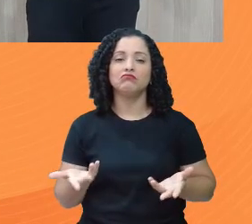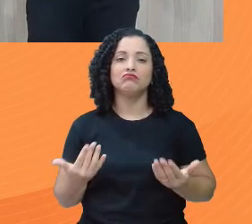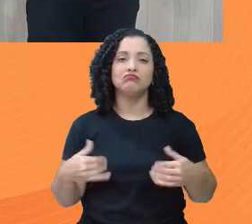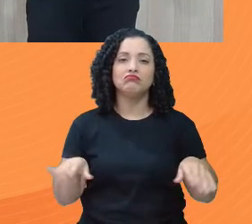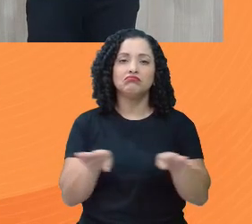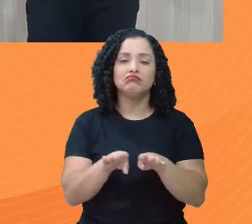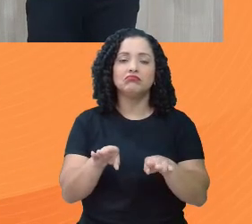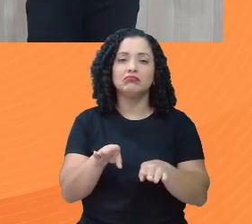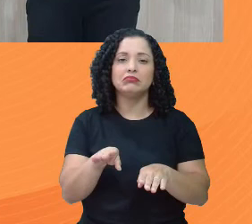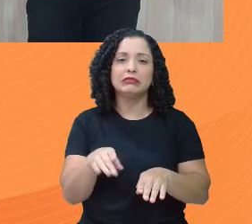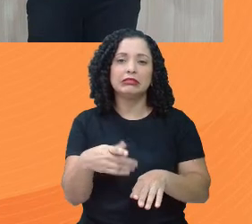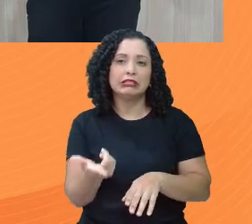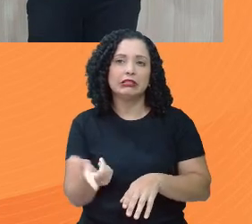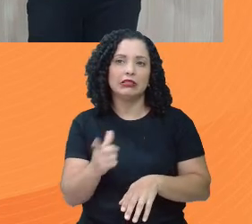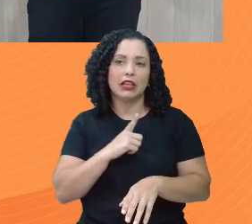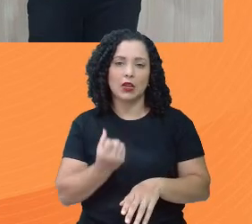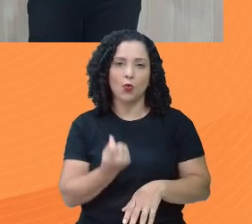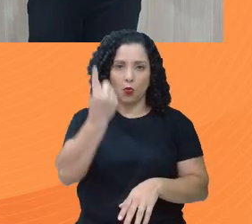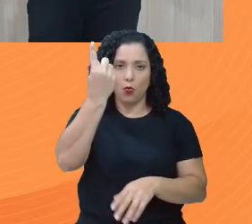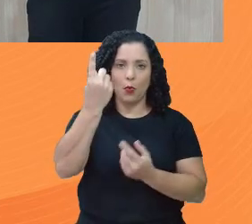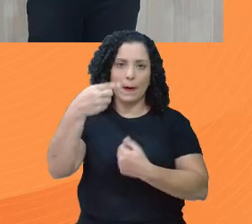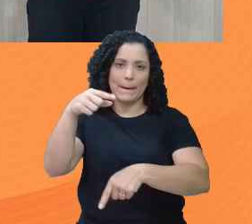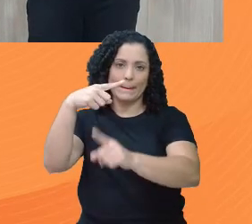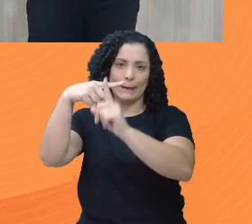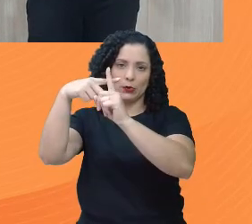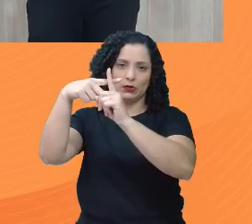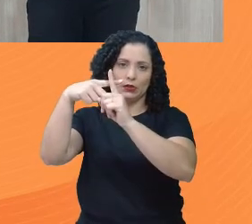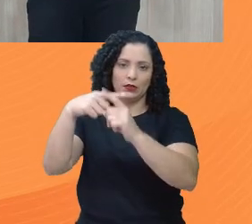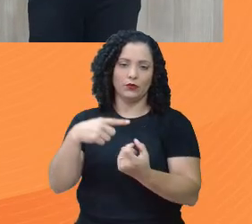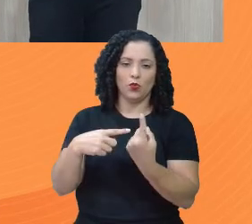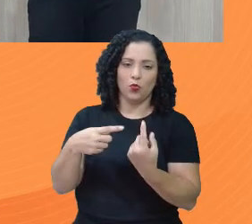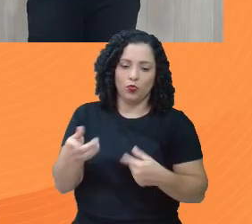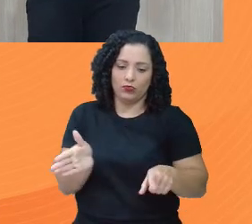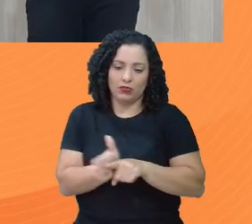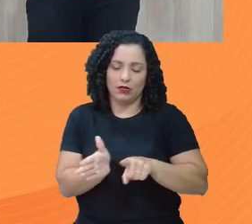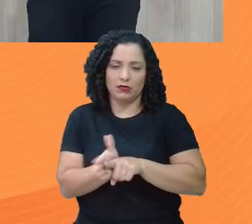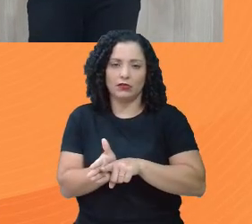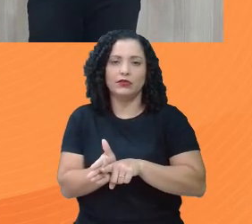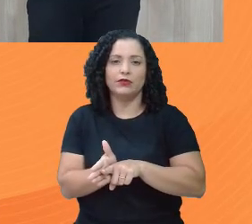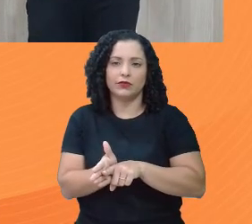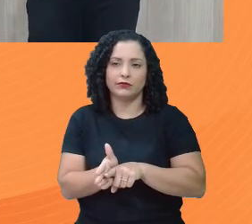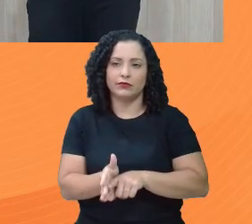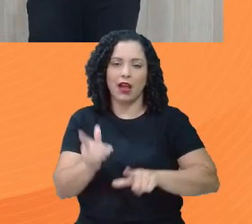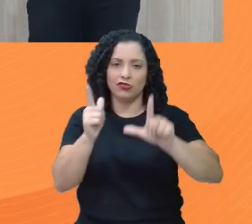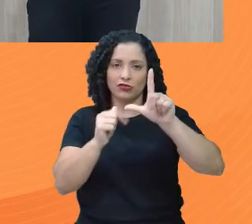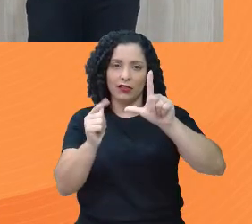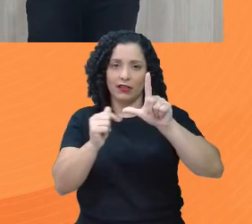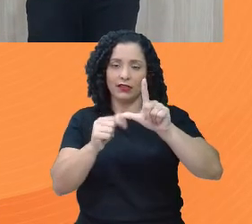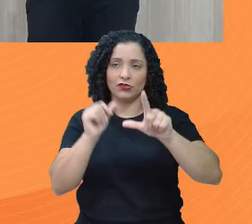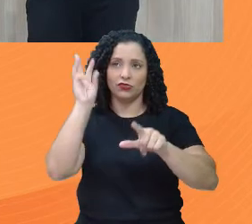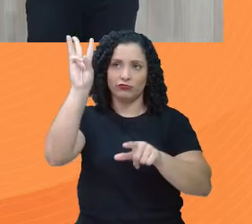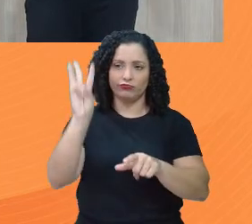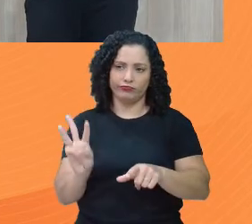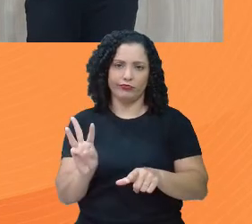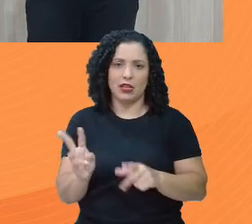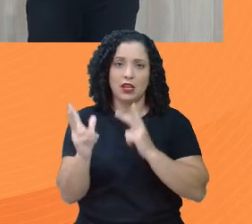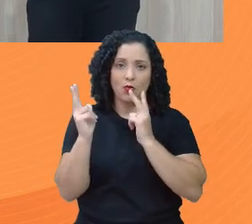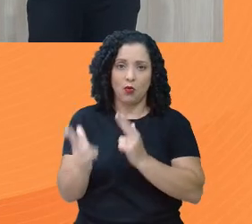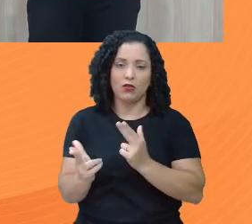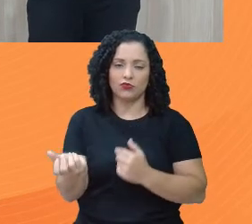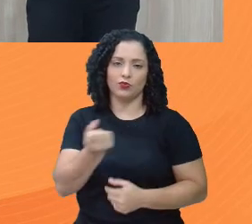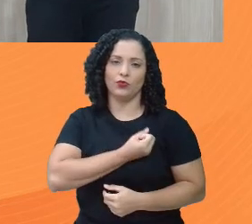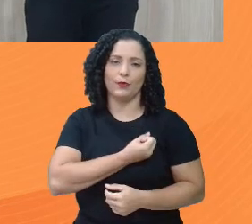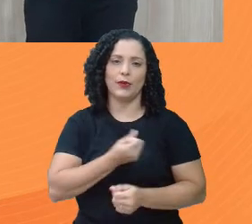ter, ó, um valor positivo, certo? E um valor negativo. As letras têm que ser iguais, certo? E os números